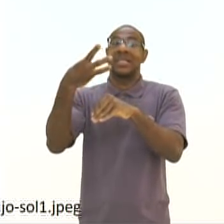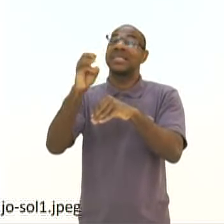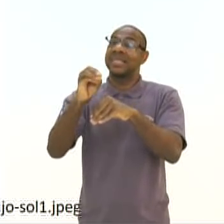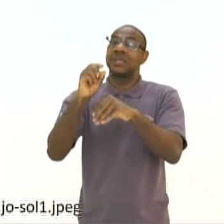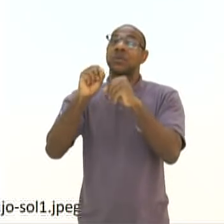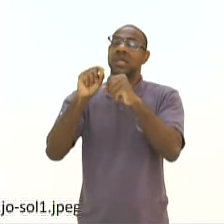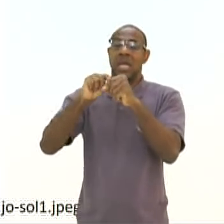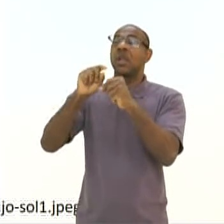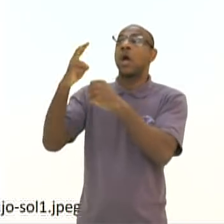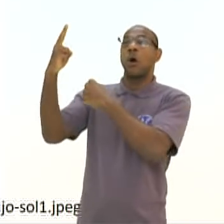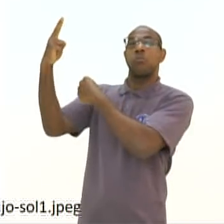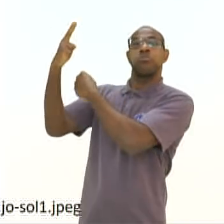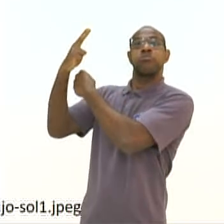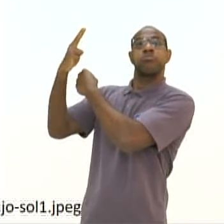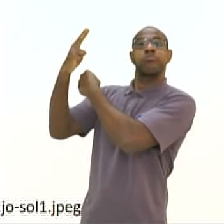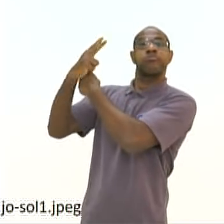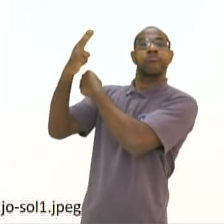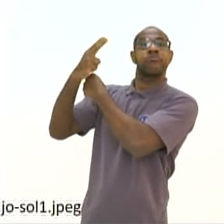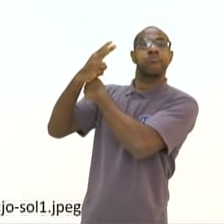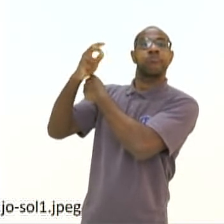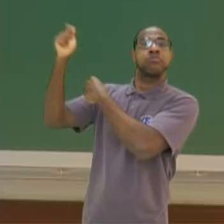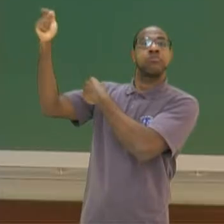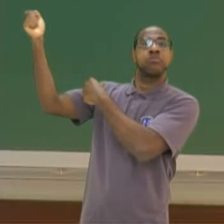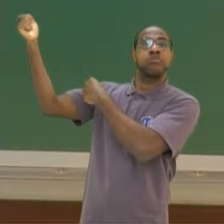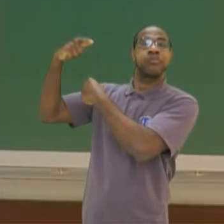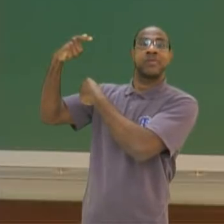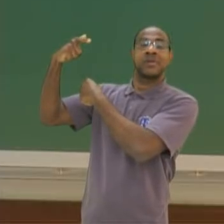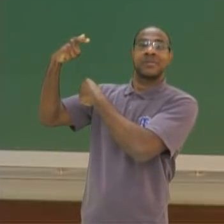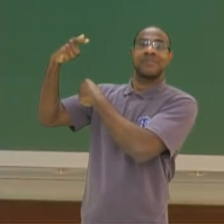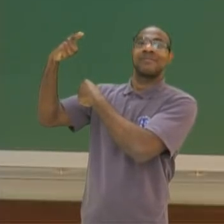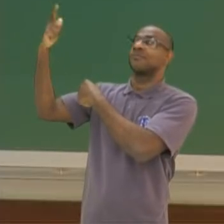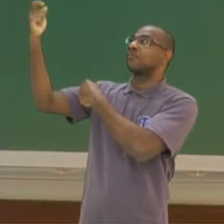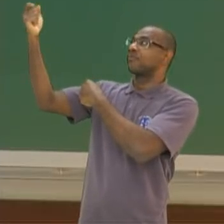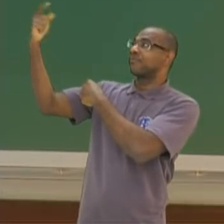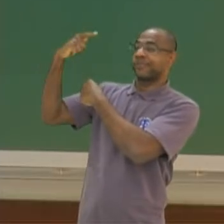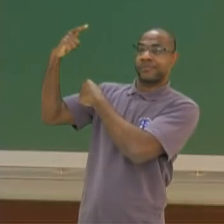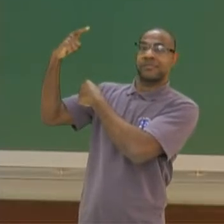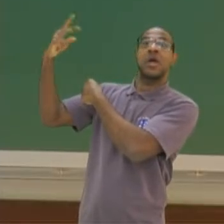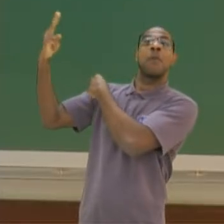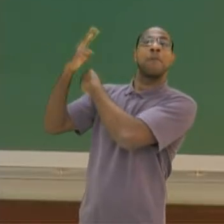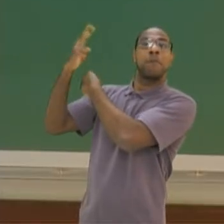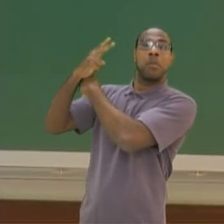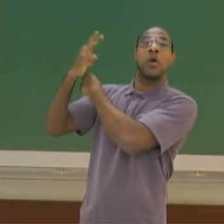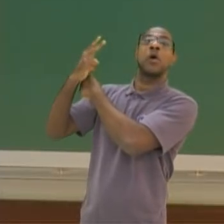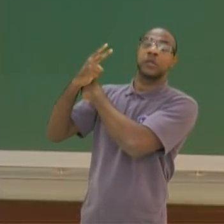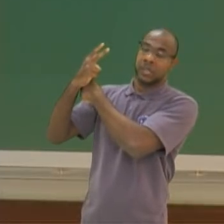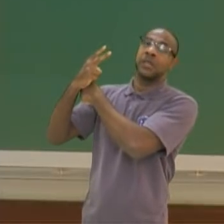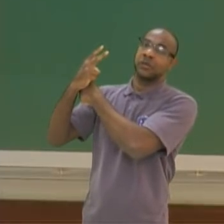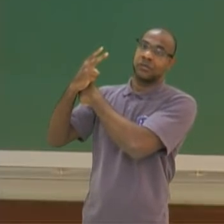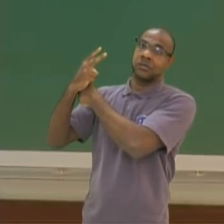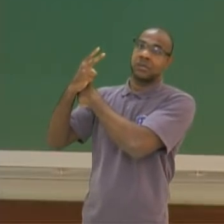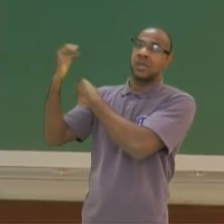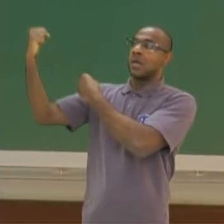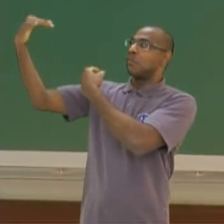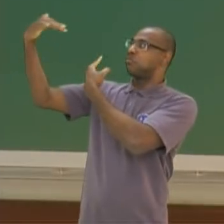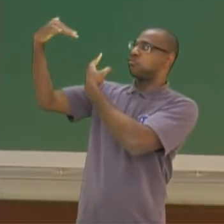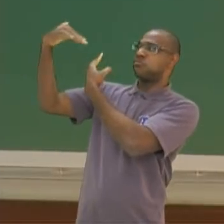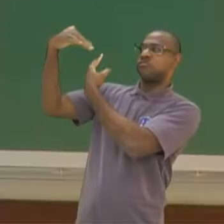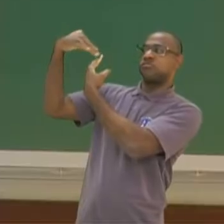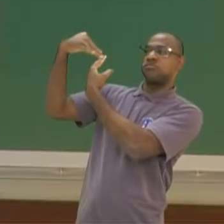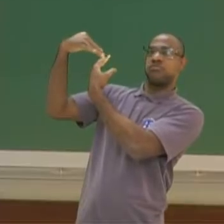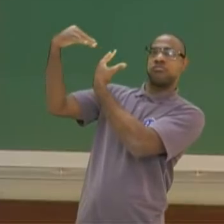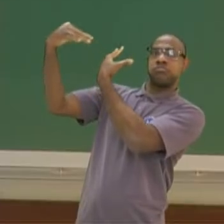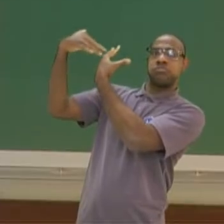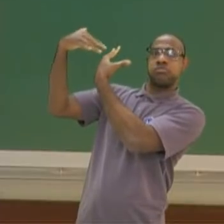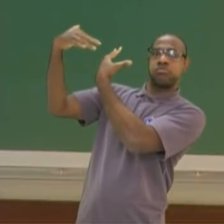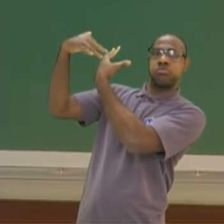escudo protetor, capaz de absorver grande parte da radiação ultravioleta do Sol que incide sobre o nosso planeta. Lembra